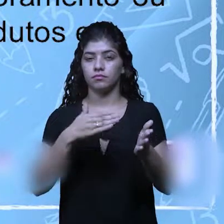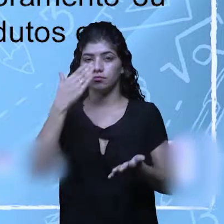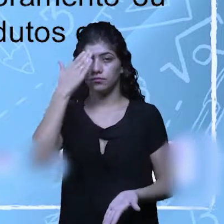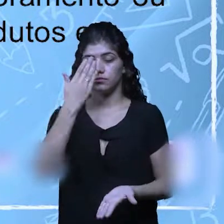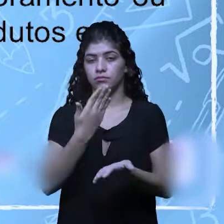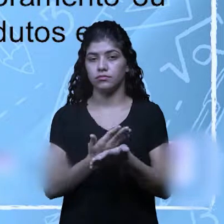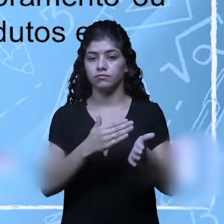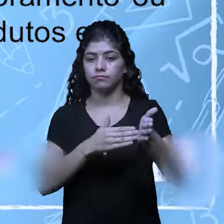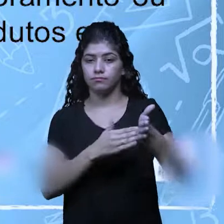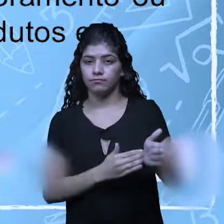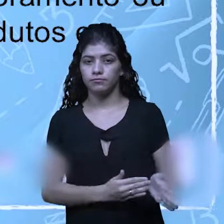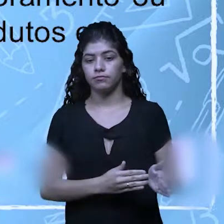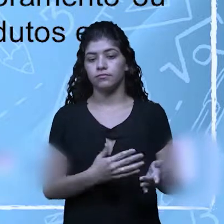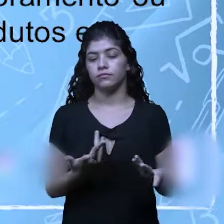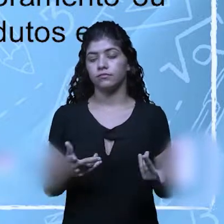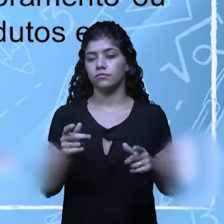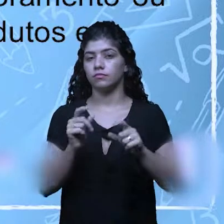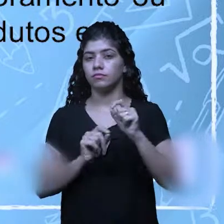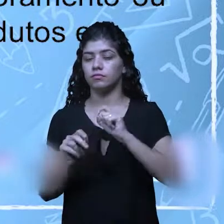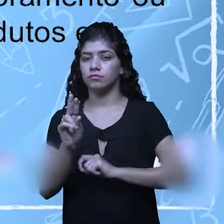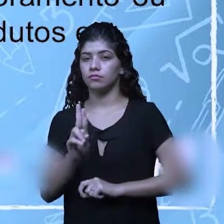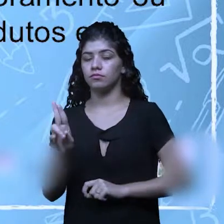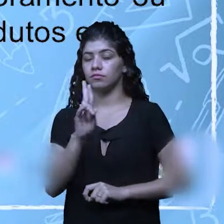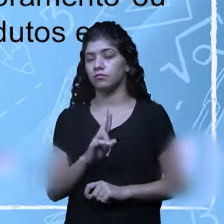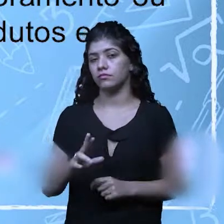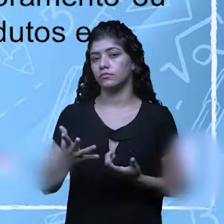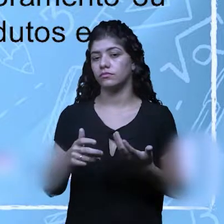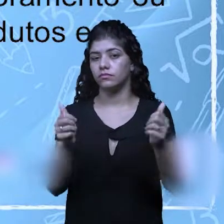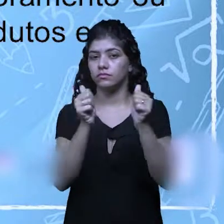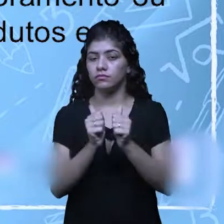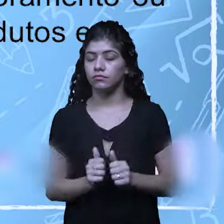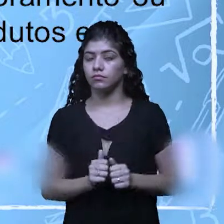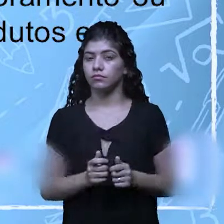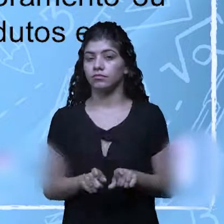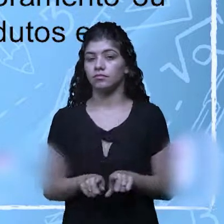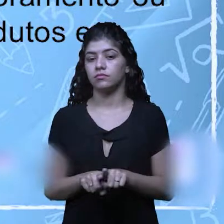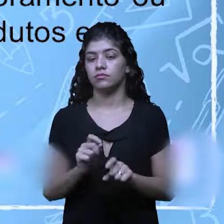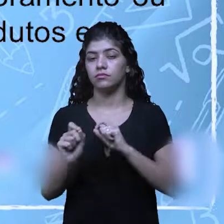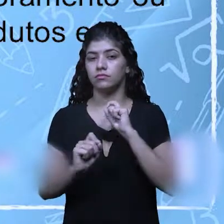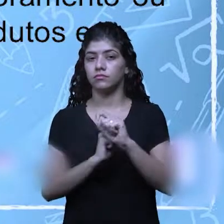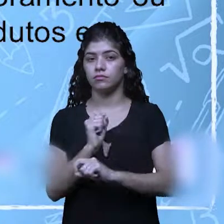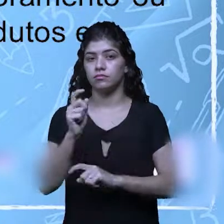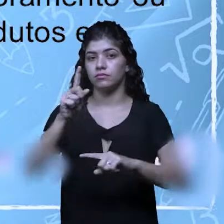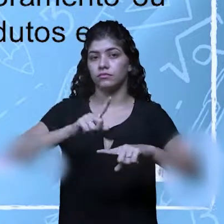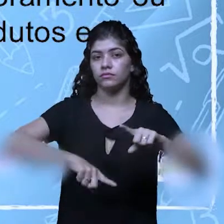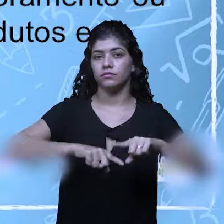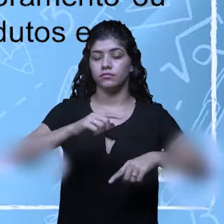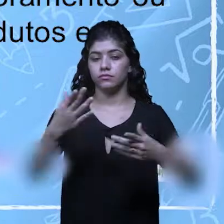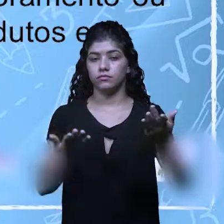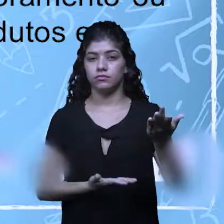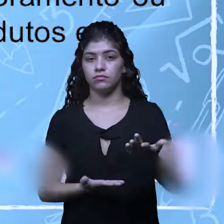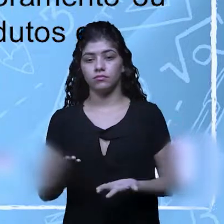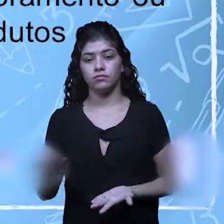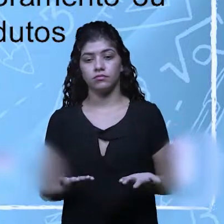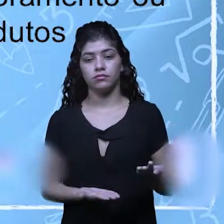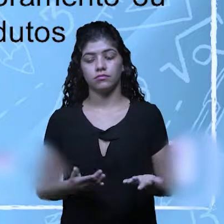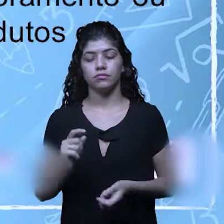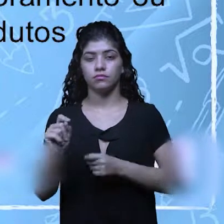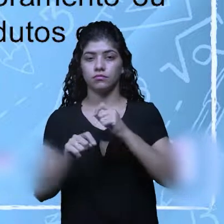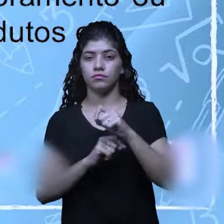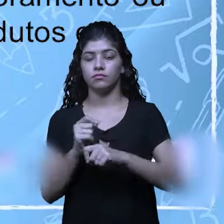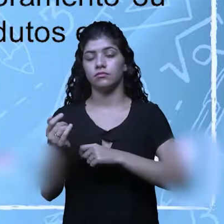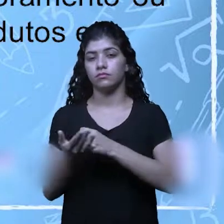confiáveis quando o monitoramento ou medição for usada para verificar a conformidade de produtos e